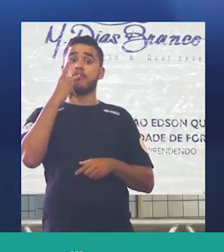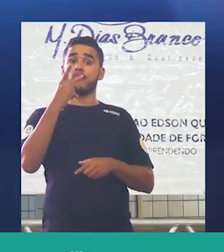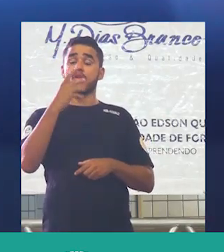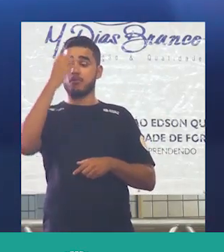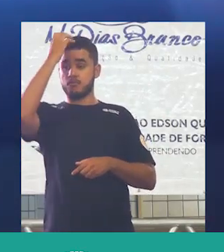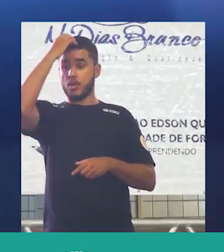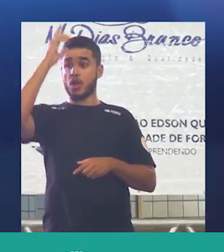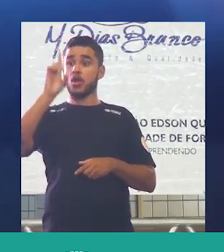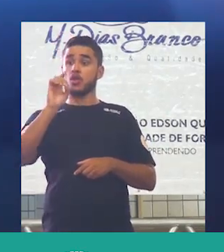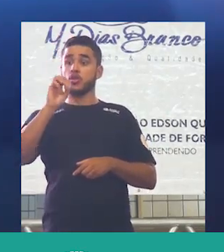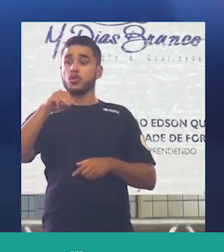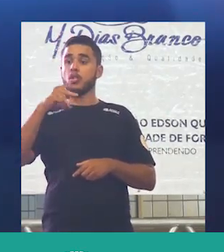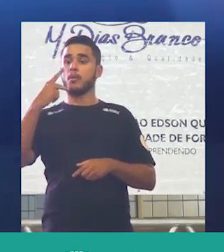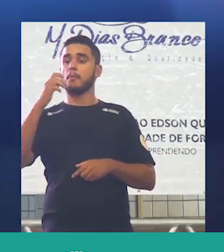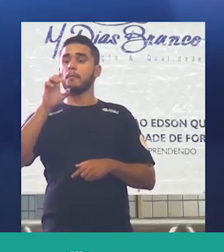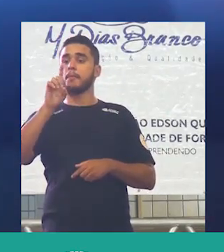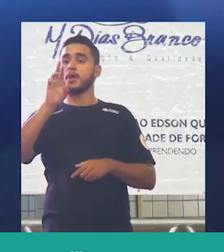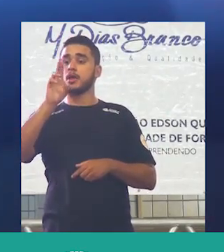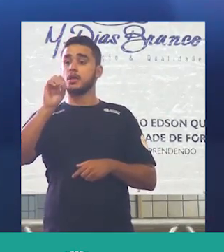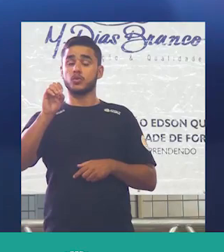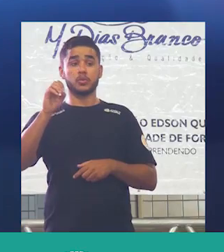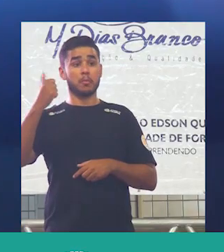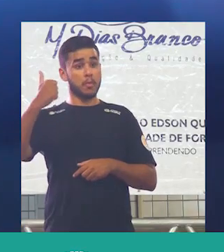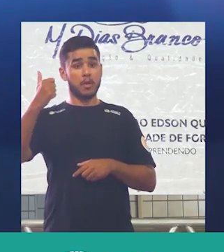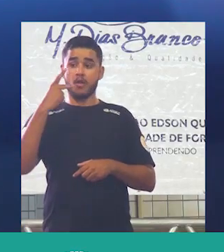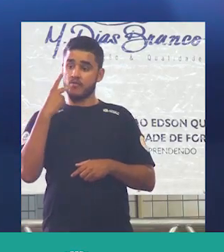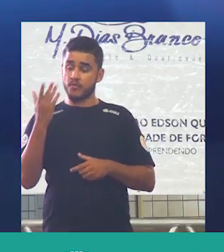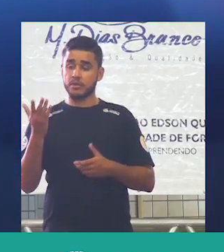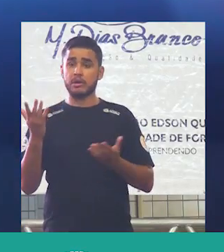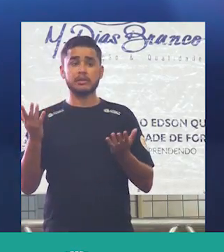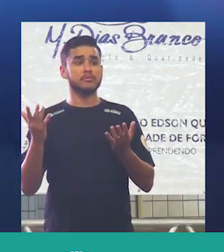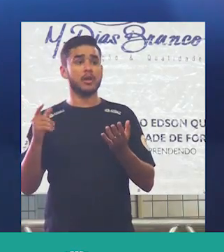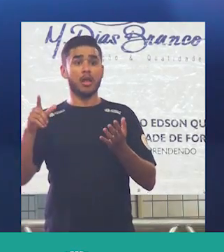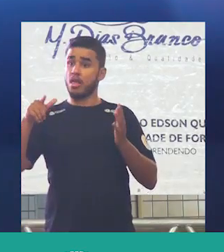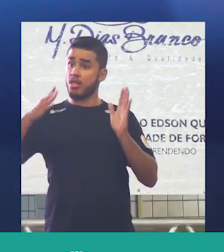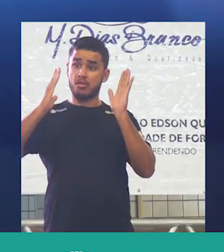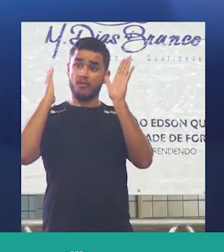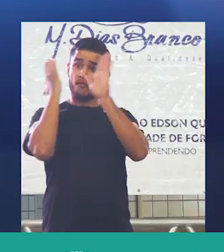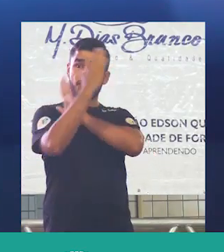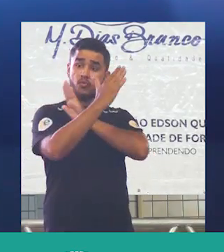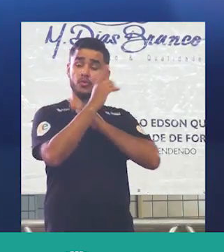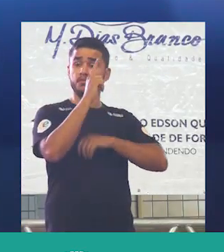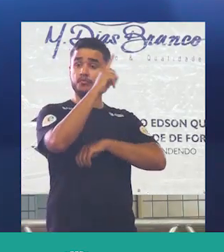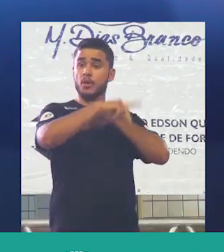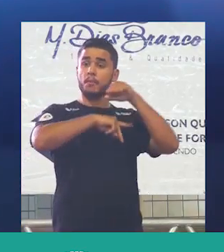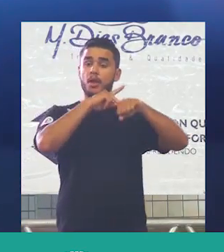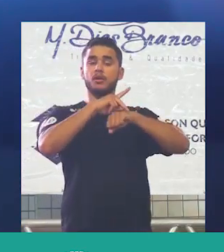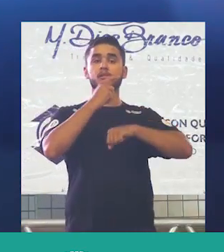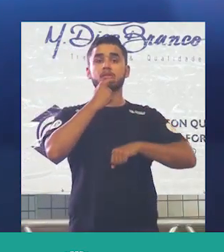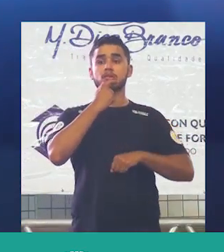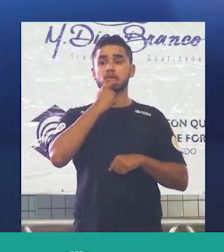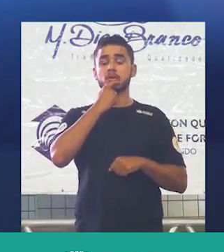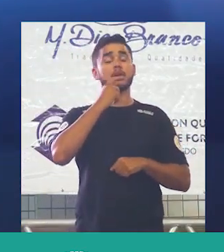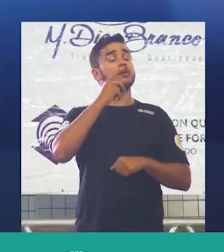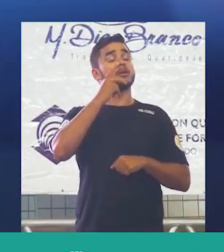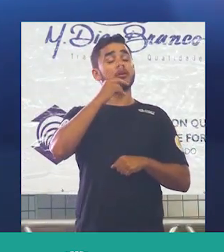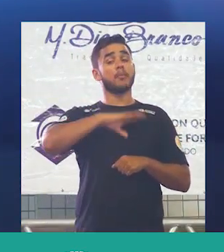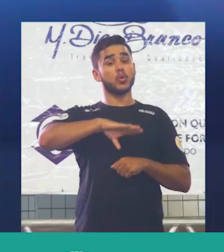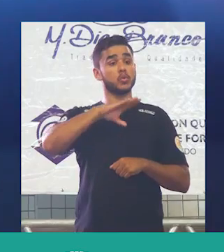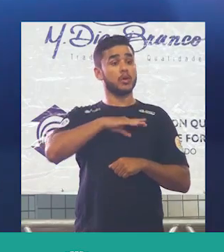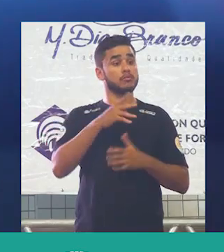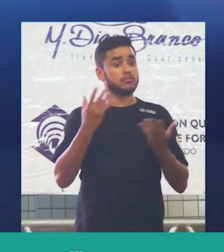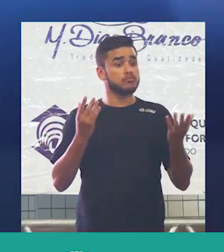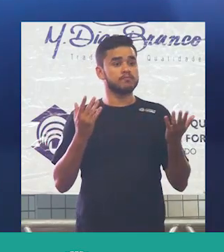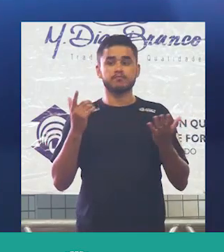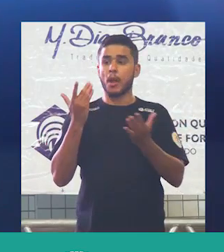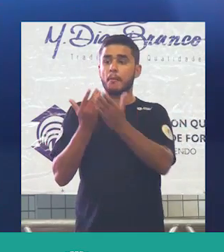embora também, tudo que tinha sido feito pela família real aqui seria perdido, né? Então, dessa forma, a